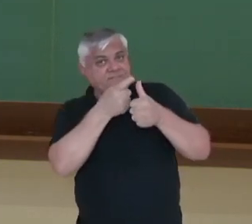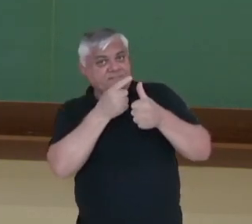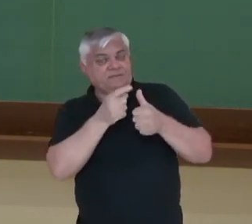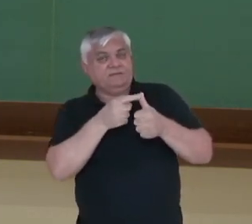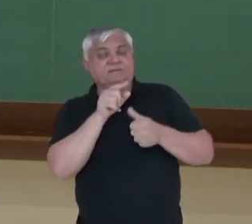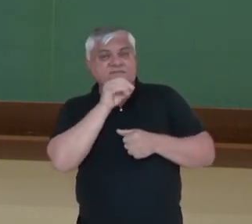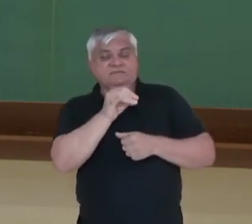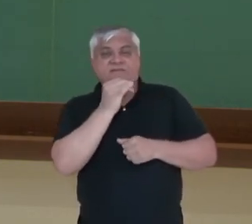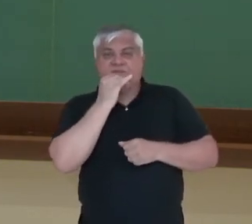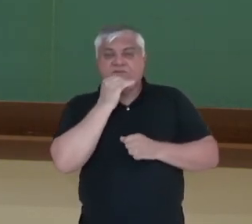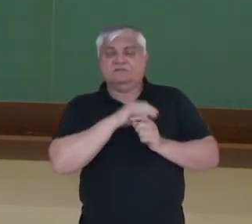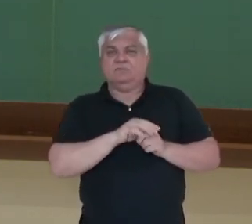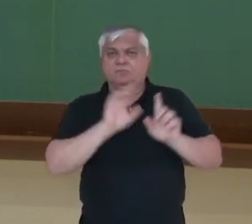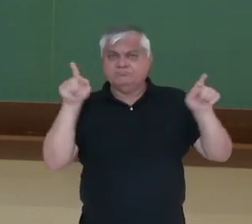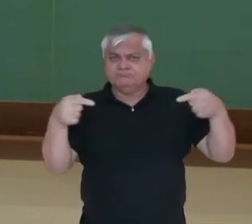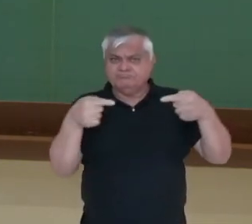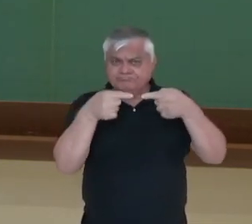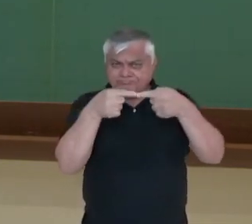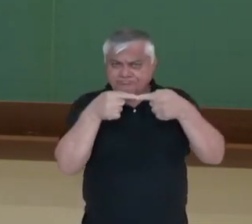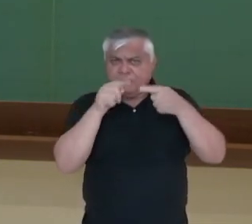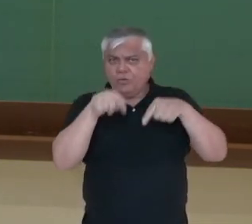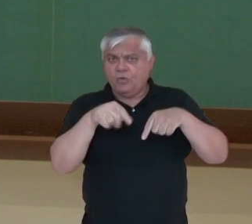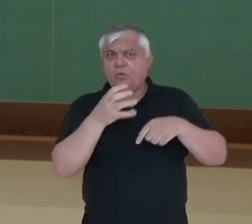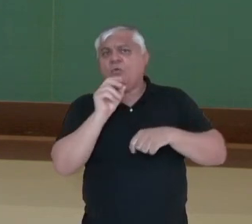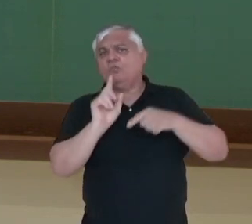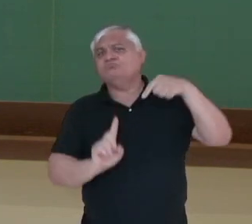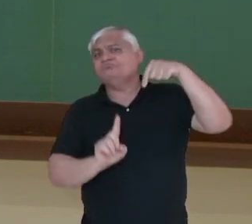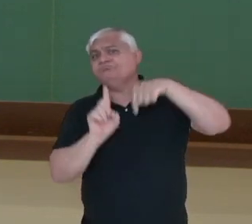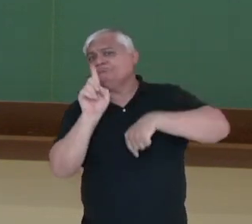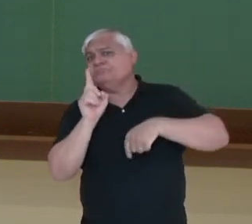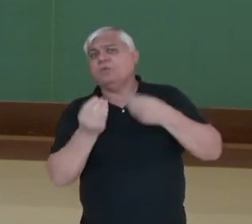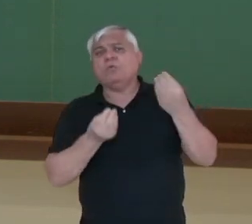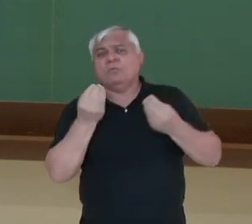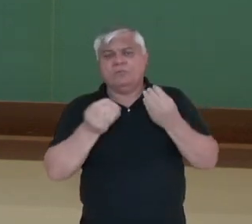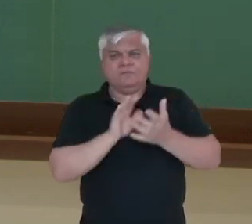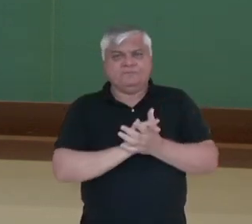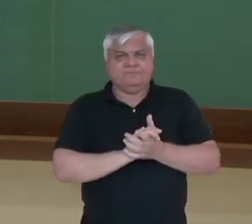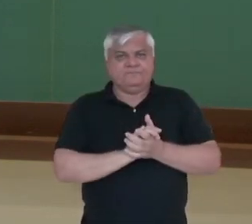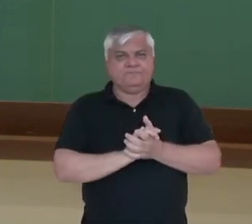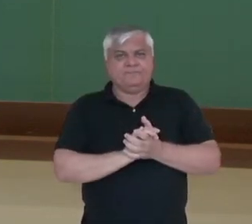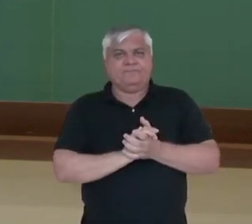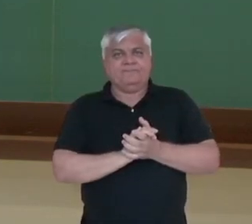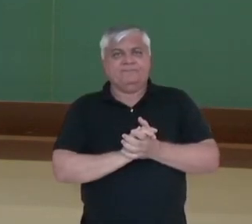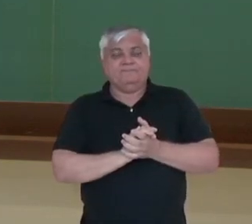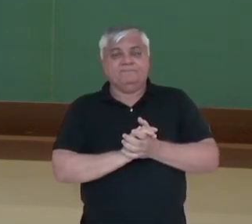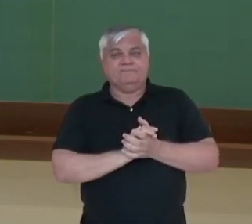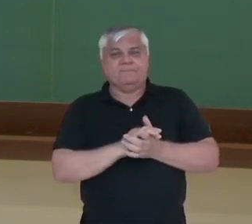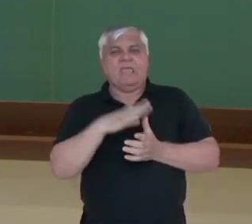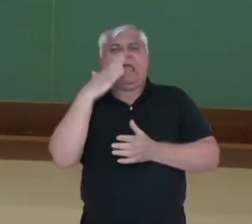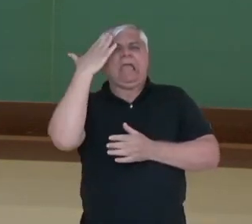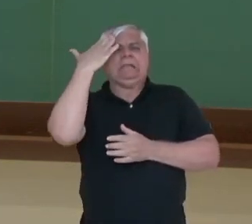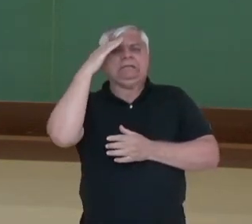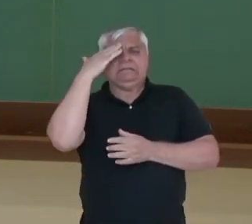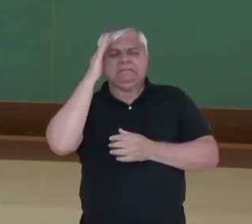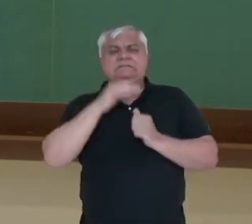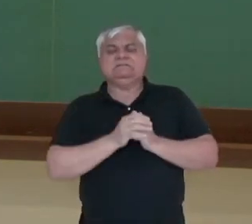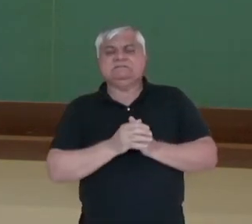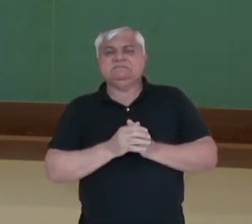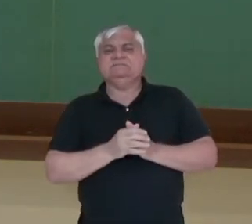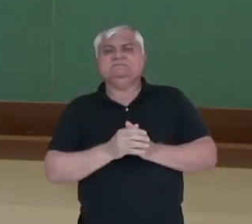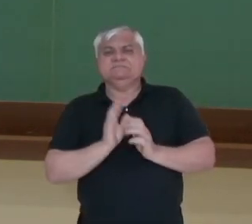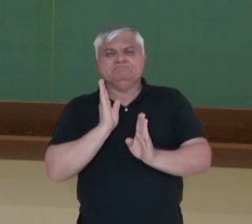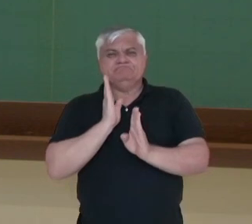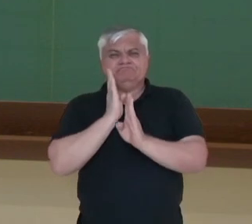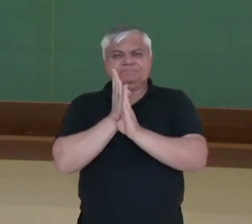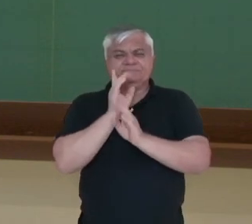as grandezas são diretamente ou inversamente proporcionais. Fazendo a interpretação deste exercício, chegamos